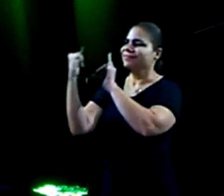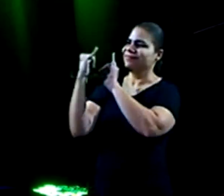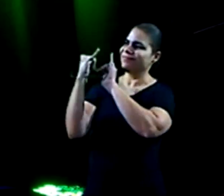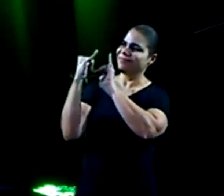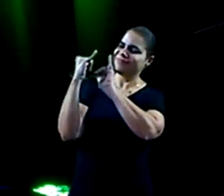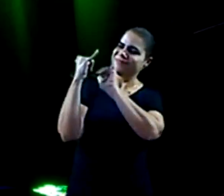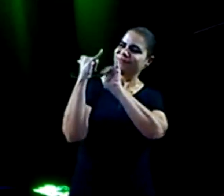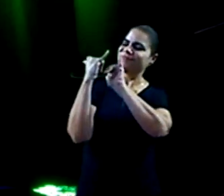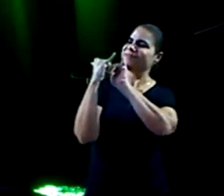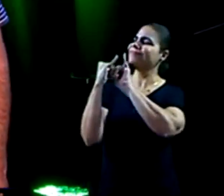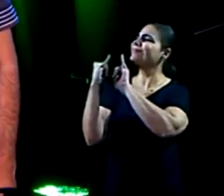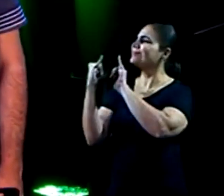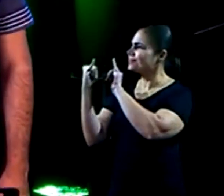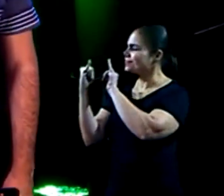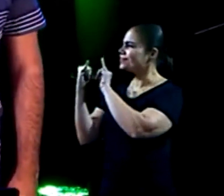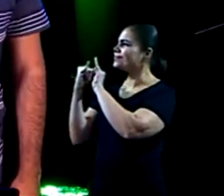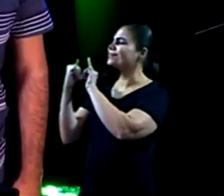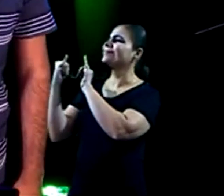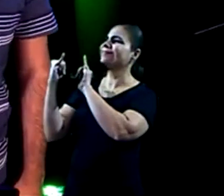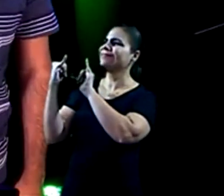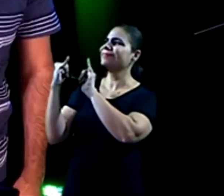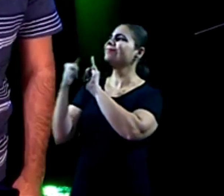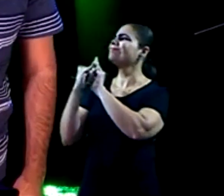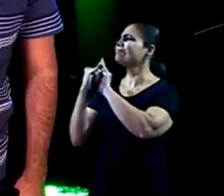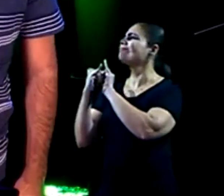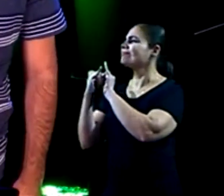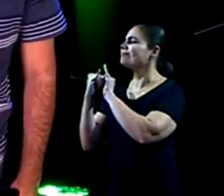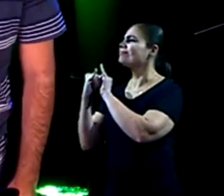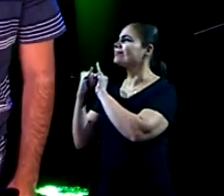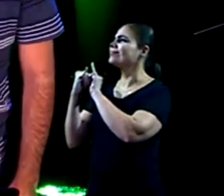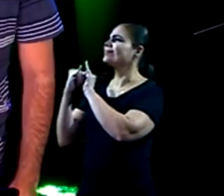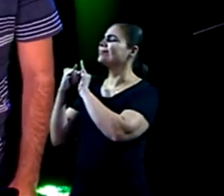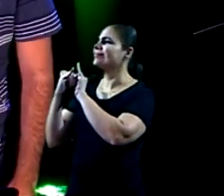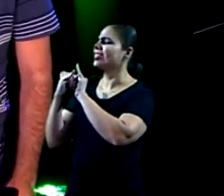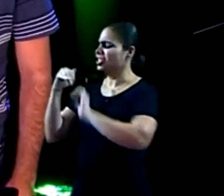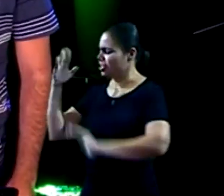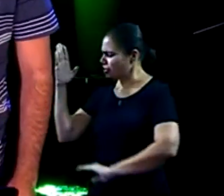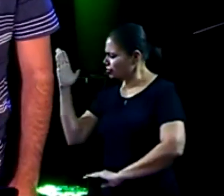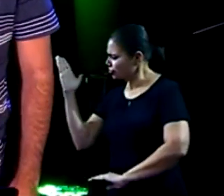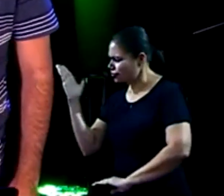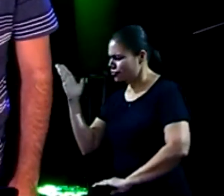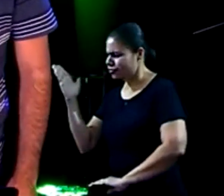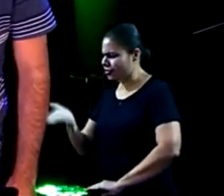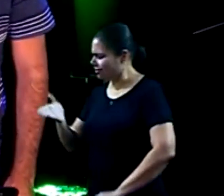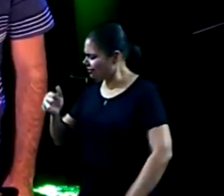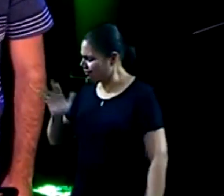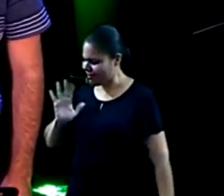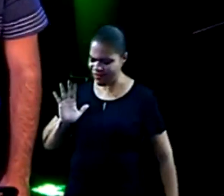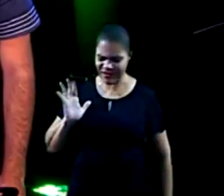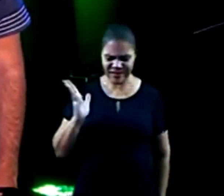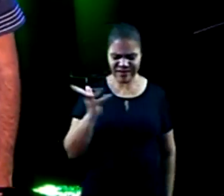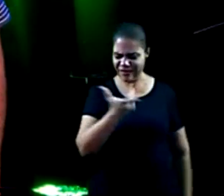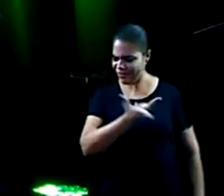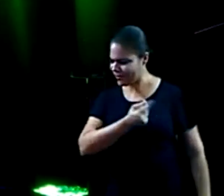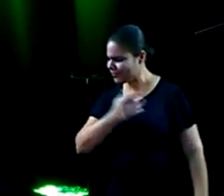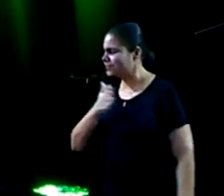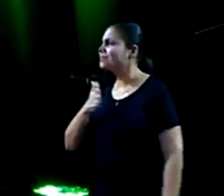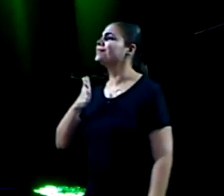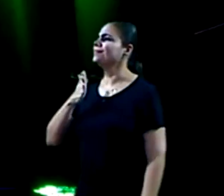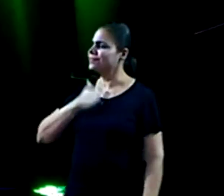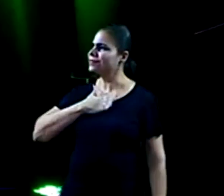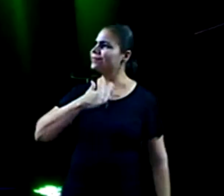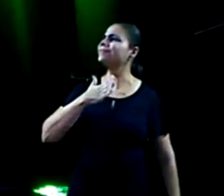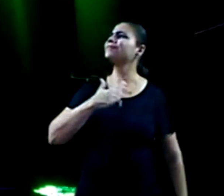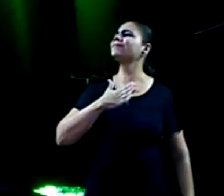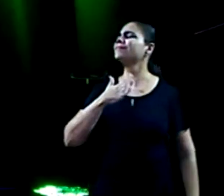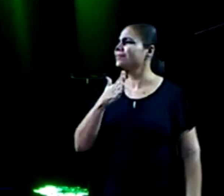perdoou. Isso teve um alto preço que ele já pagou.